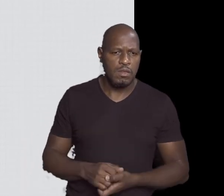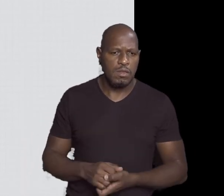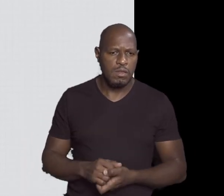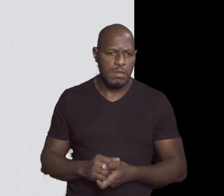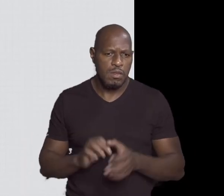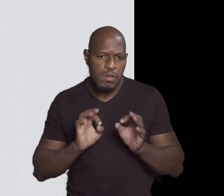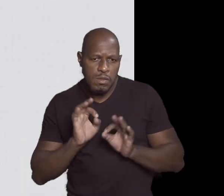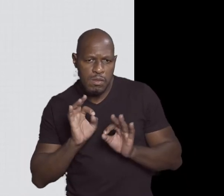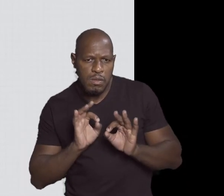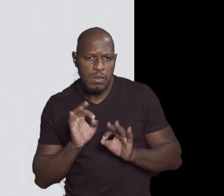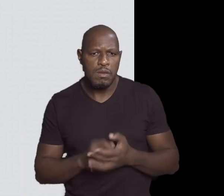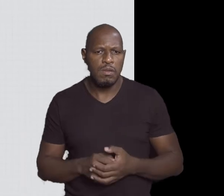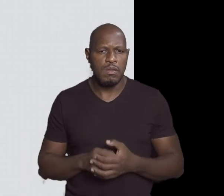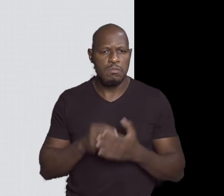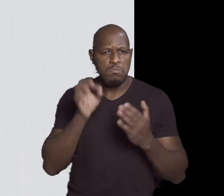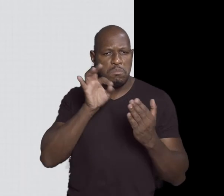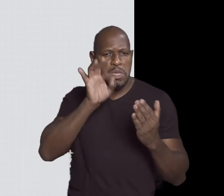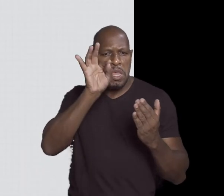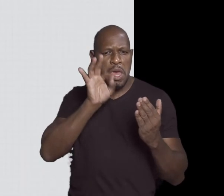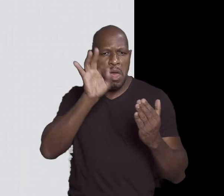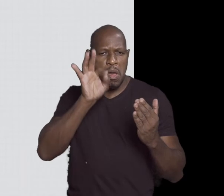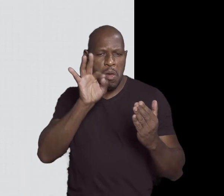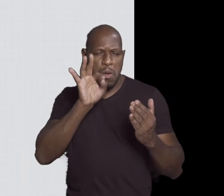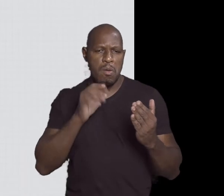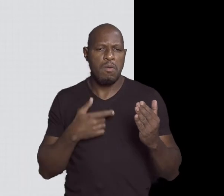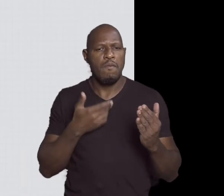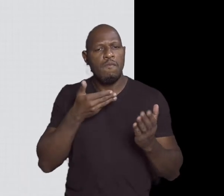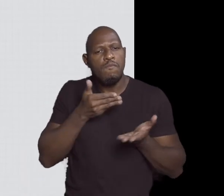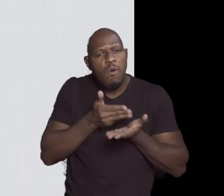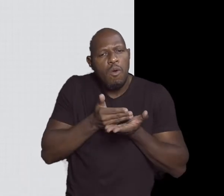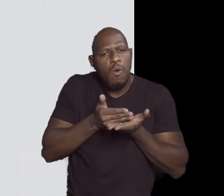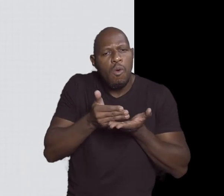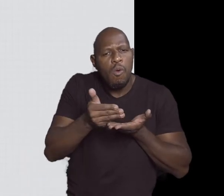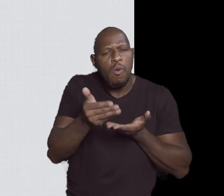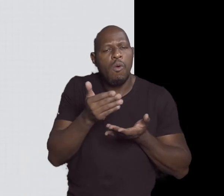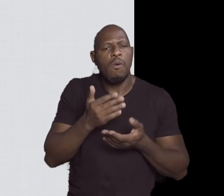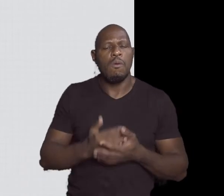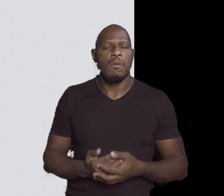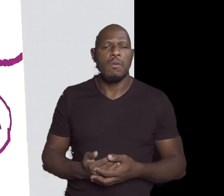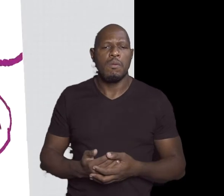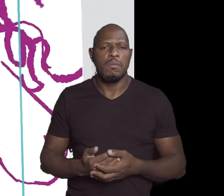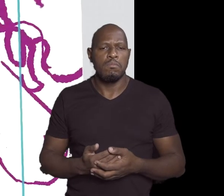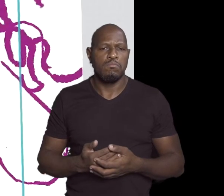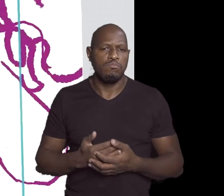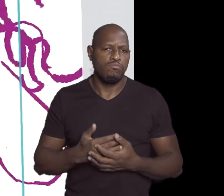diminuir o tamanho do pincel e vou começar a